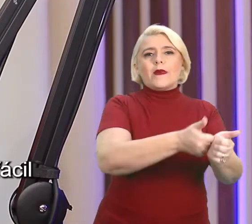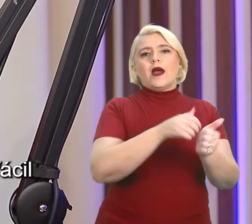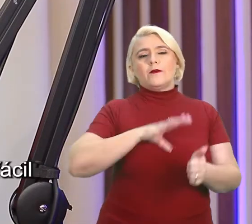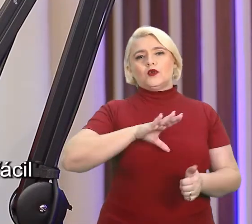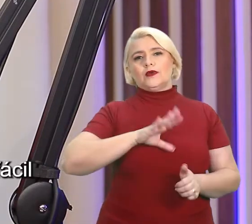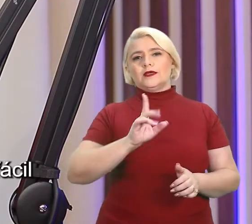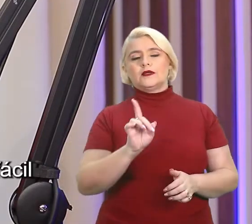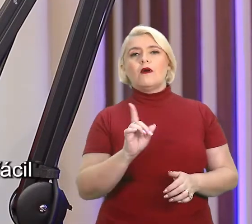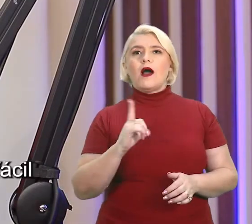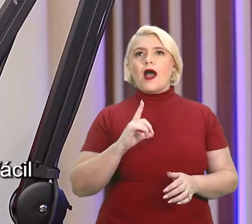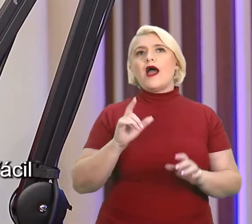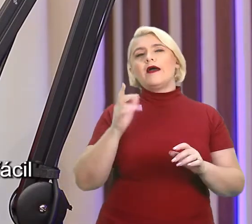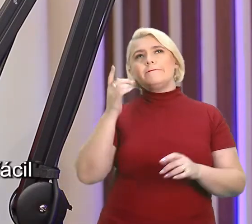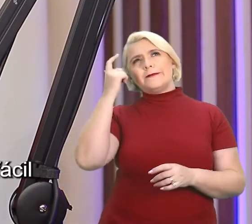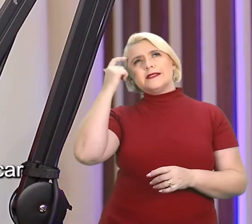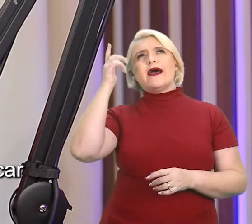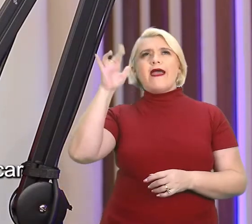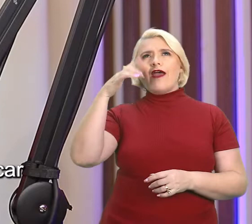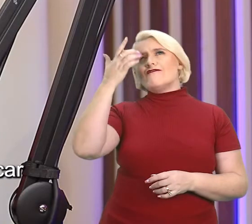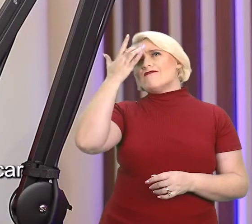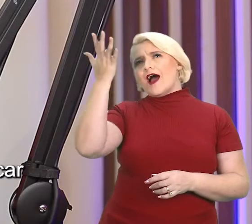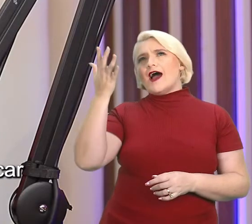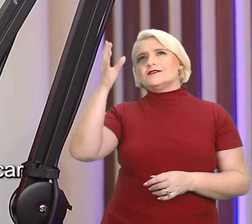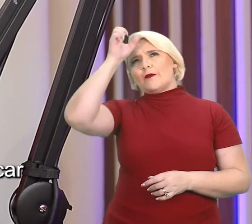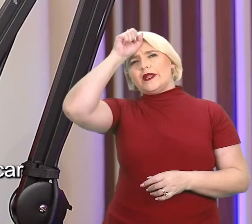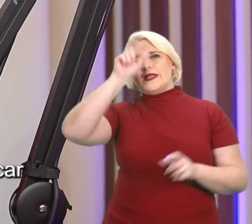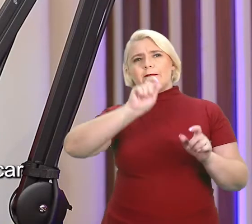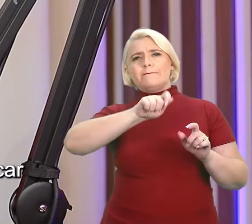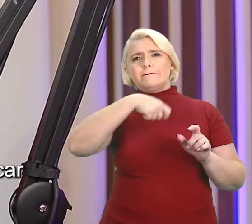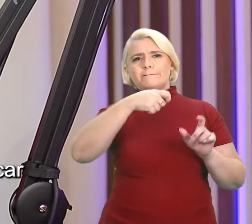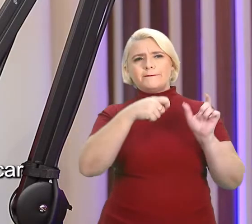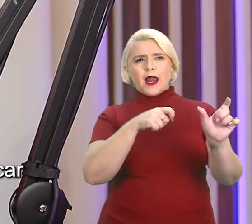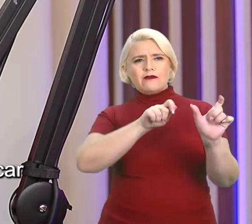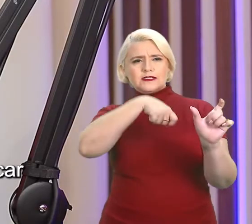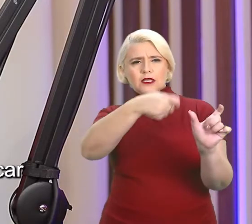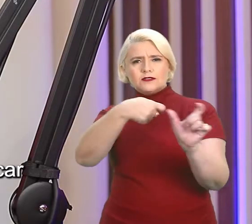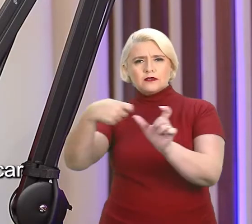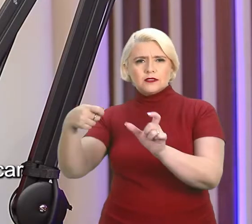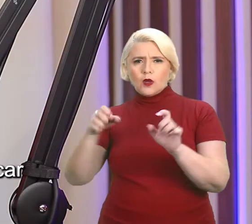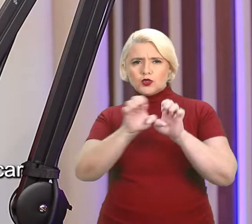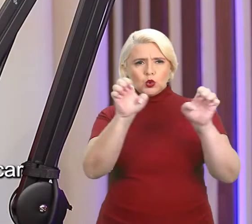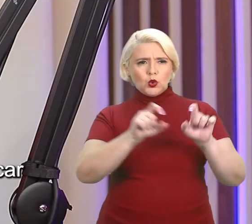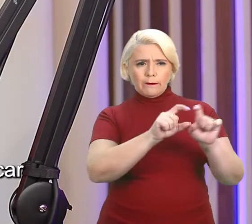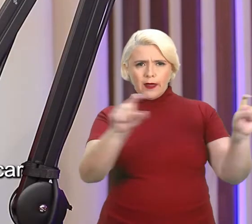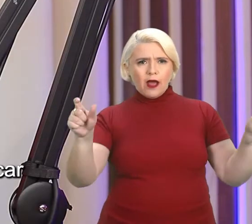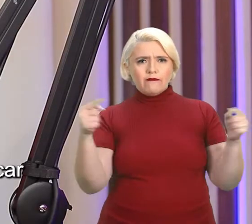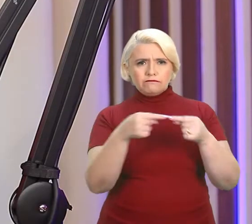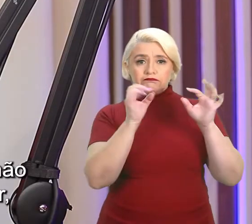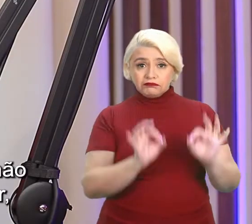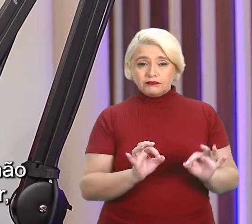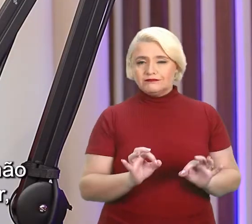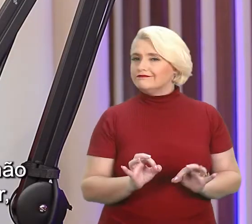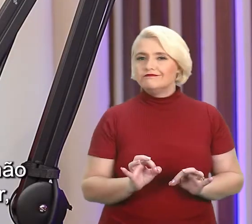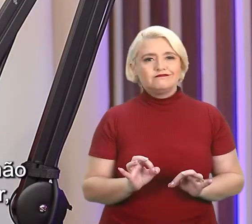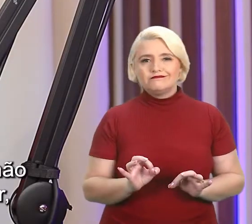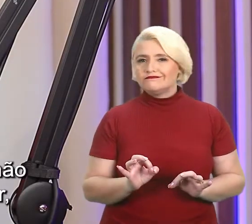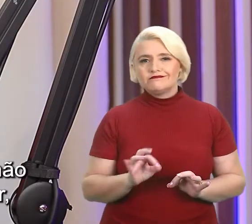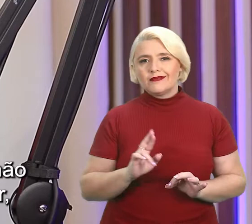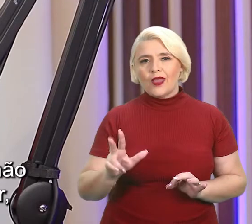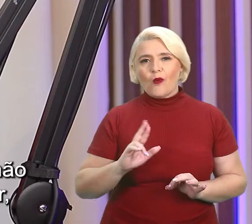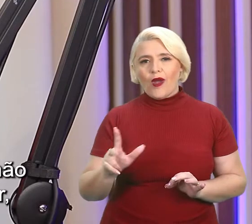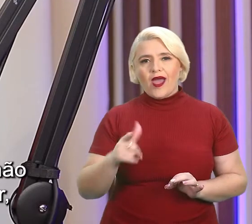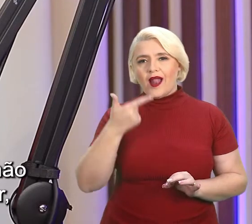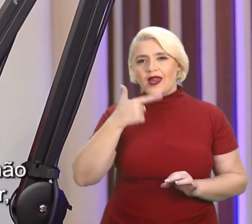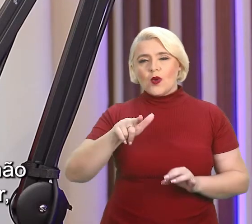assim, não, é fácil, é só a gente aprender o sinal de cada palavra e colocar naquela estrutura e que vai dar certo, né? Isso não funciona em nenhuma